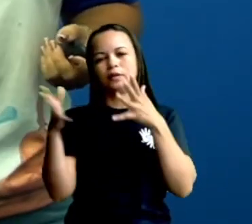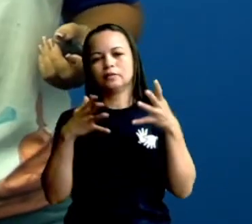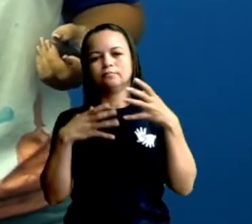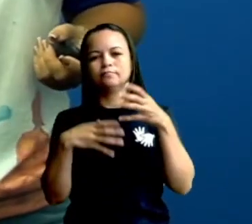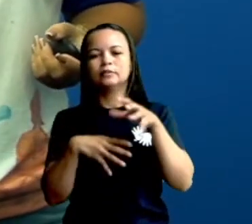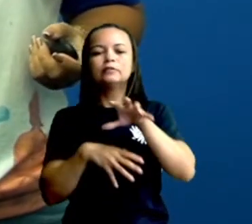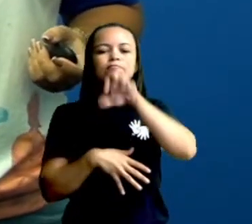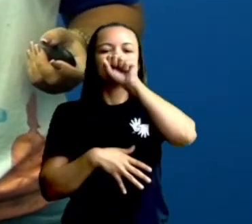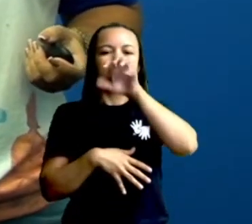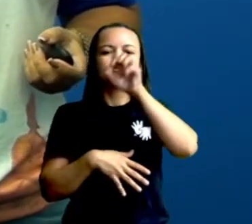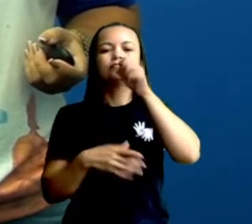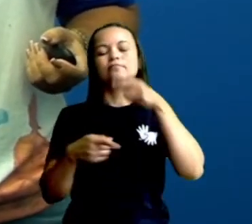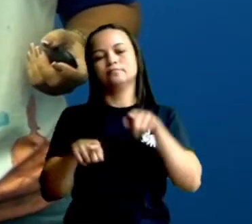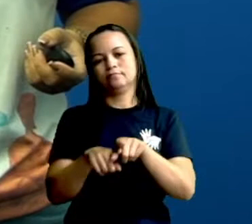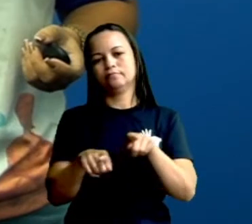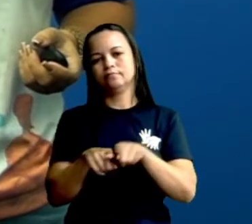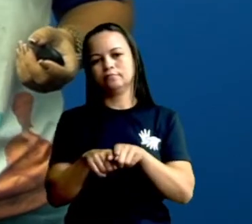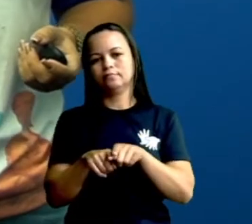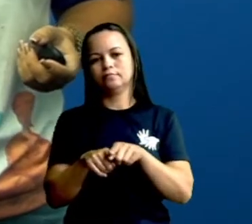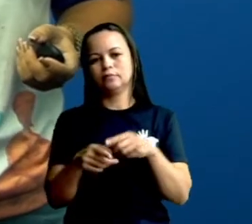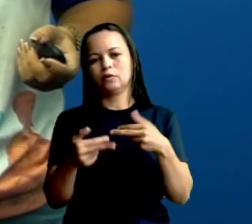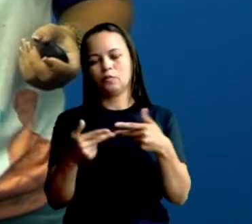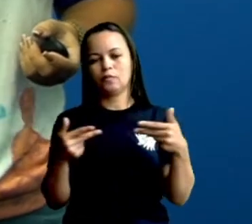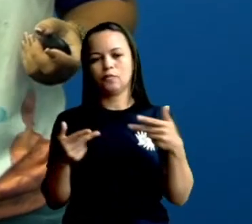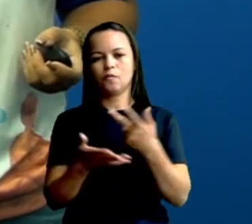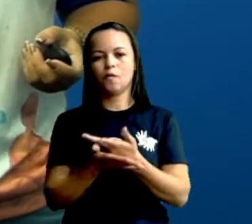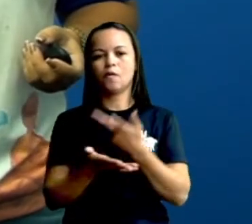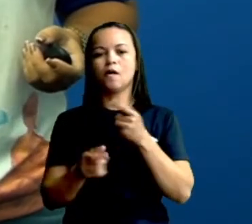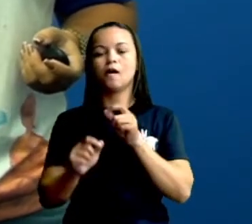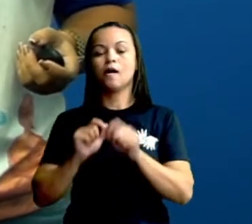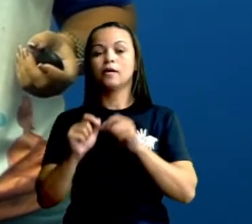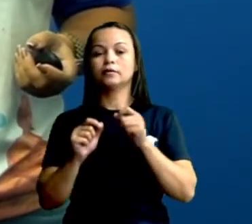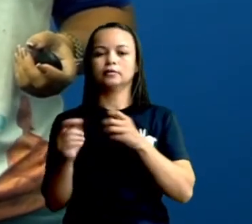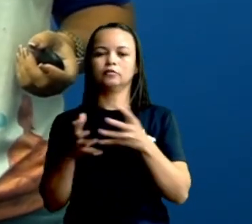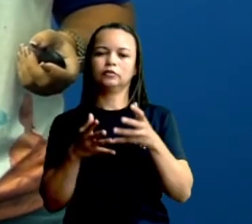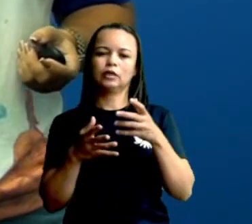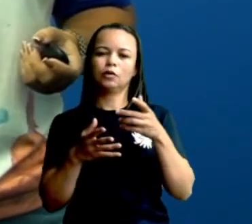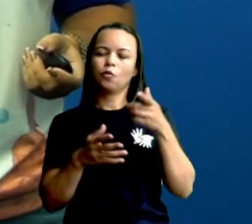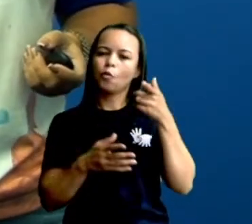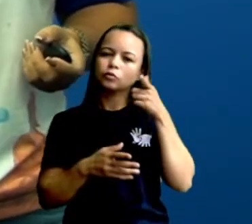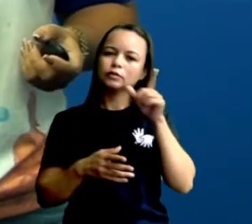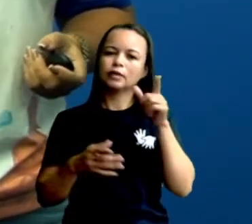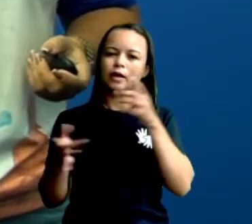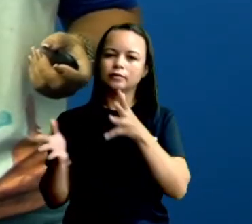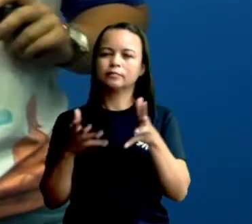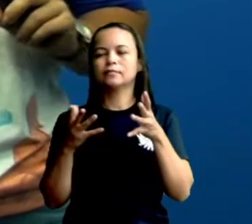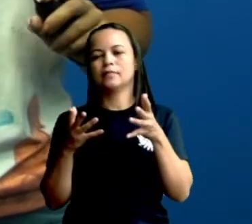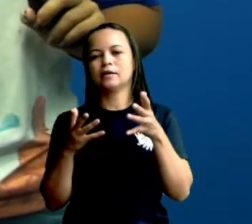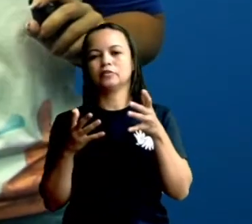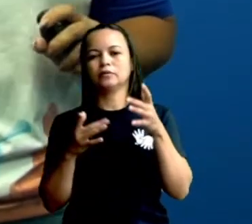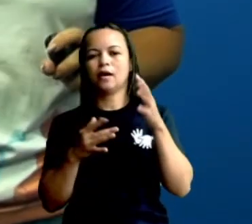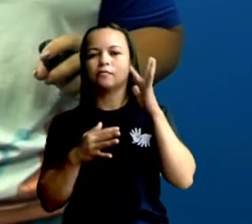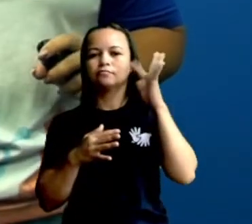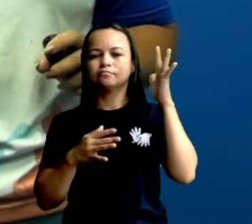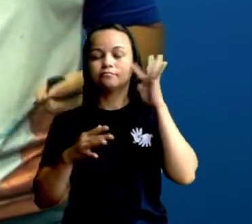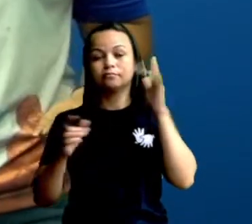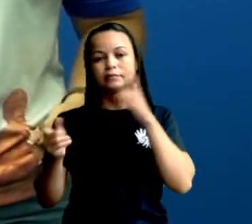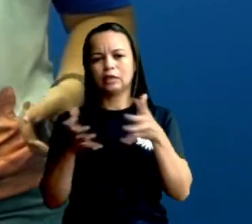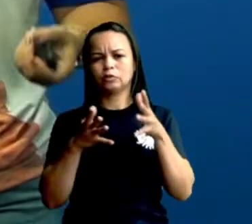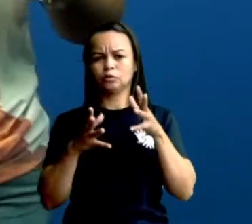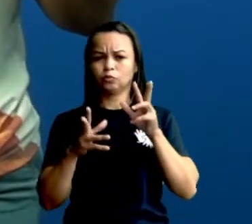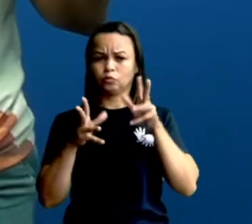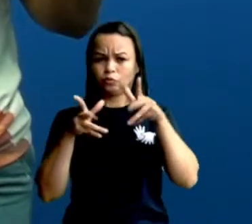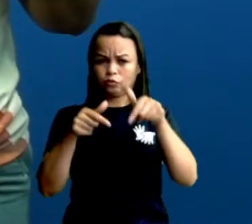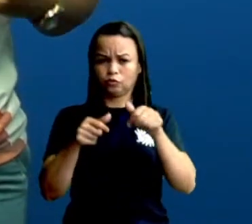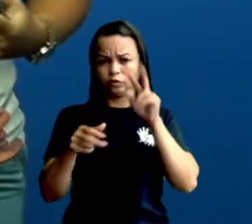sente até cheiro de alguma coisa então você consegue imaginar uma paisagem então paisagem não é só tudo aquilo que a gente